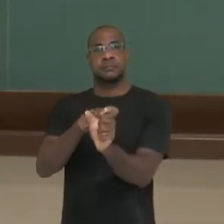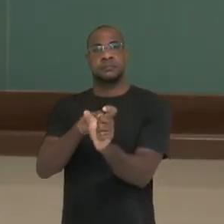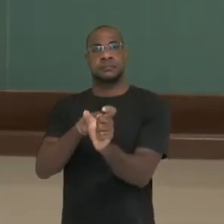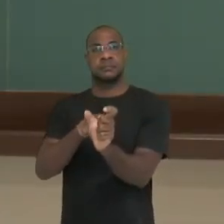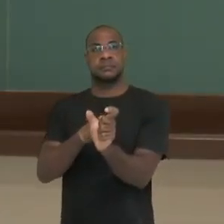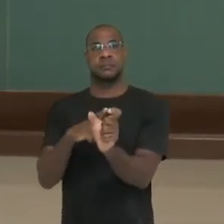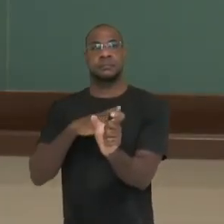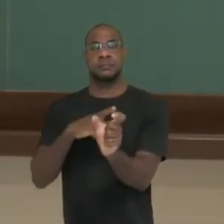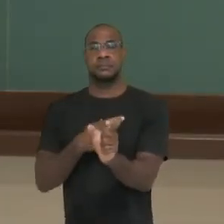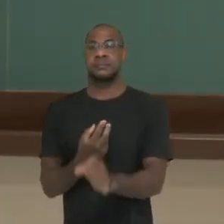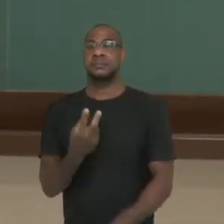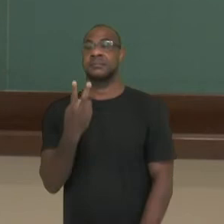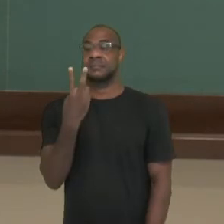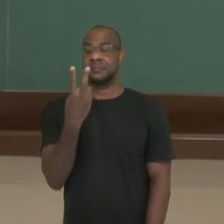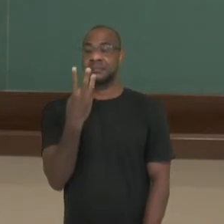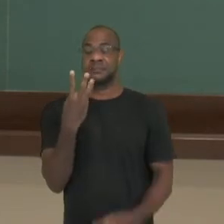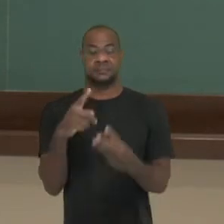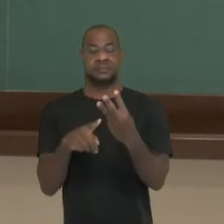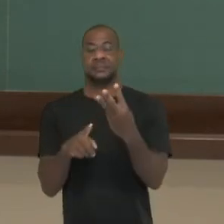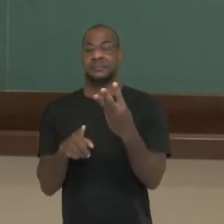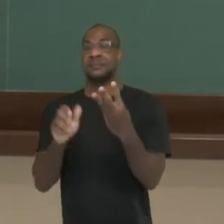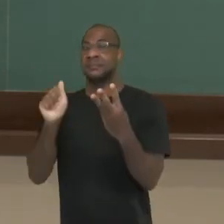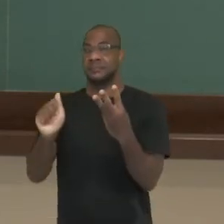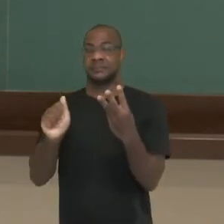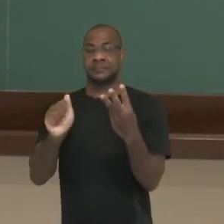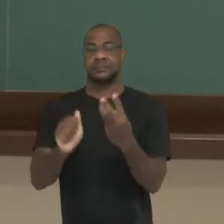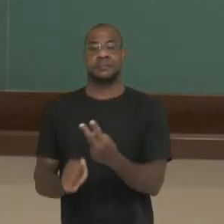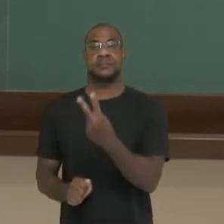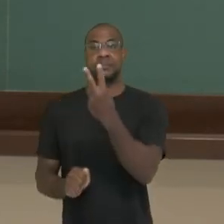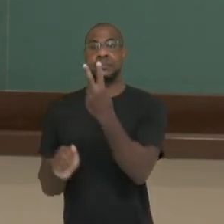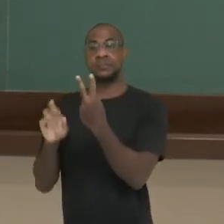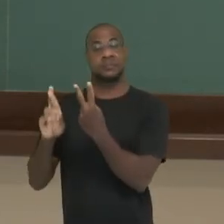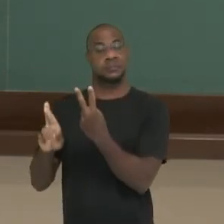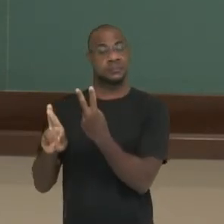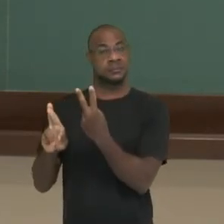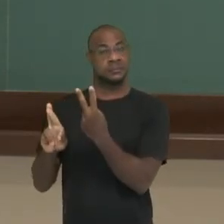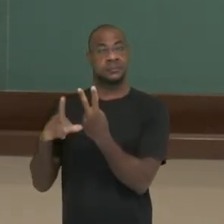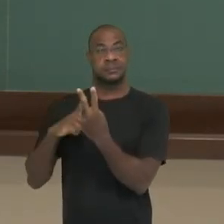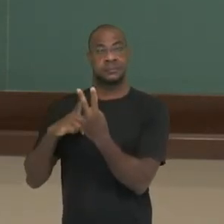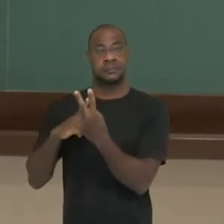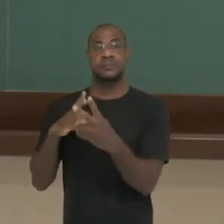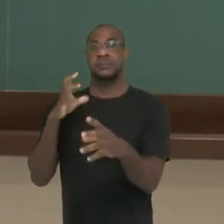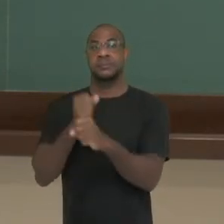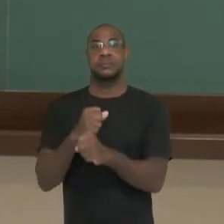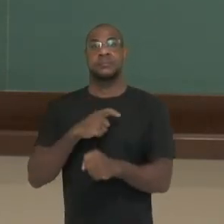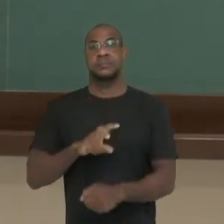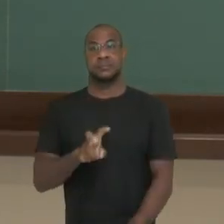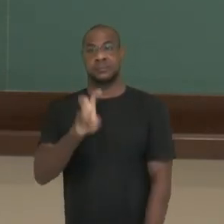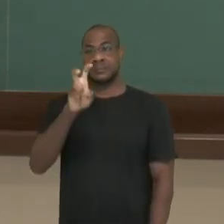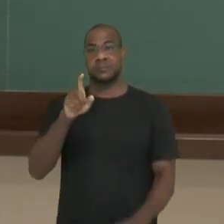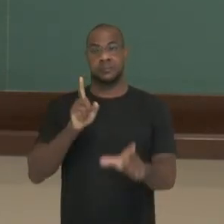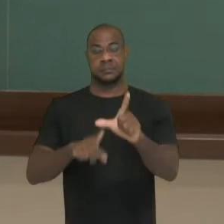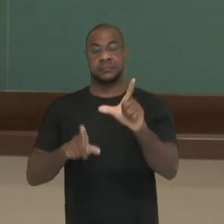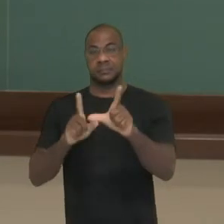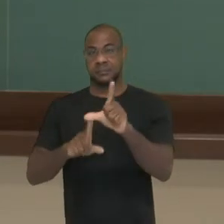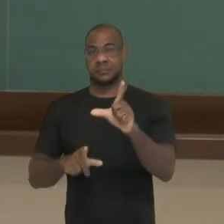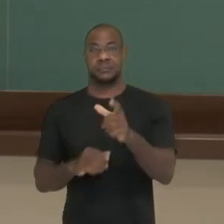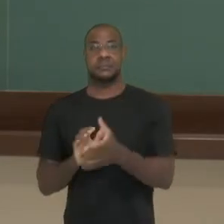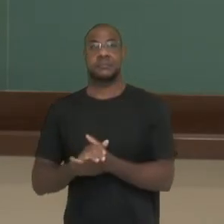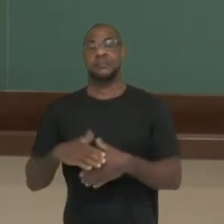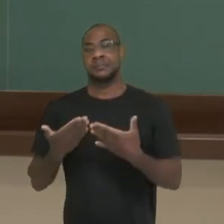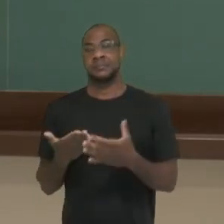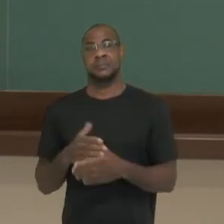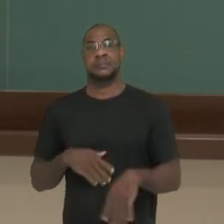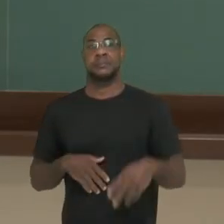possui 3 letras A e 2 letras R, totalizando 5 letras. Então, o meu